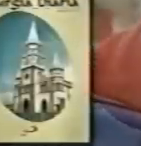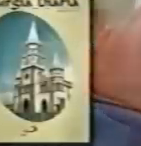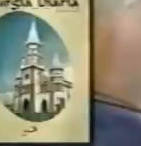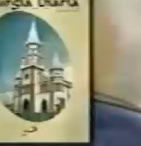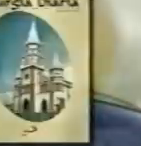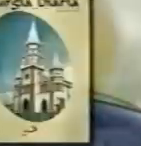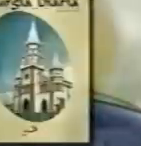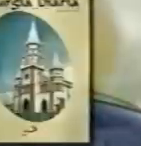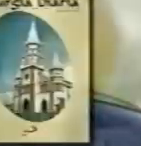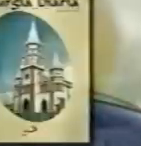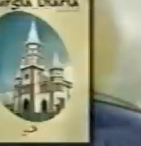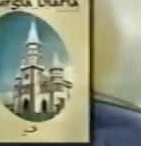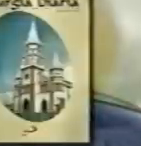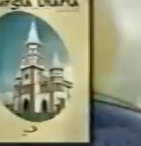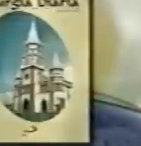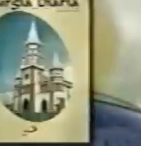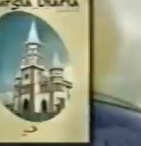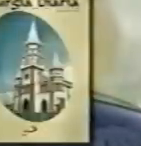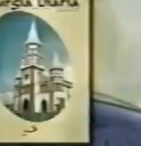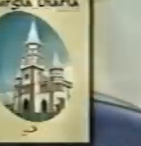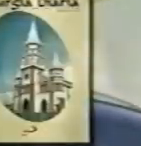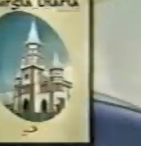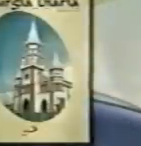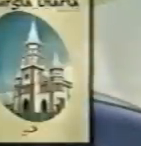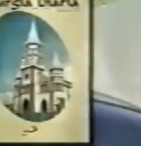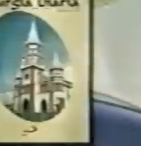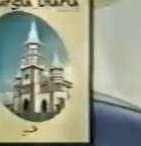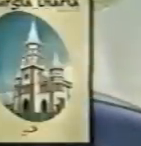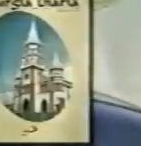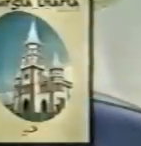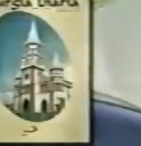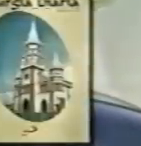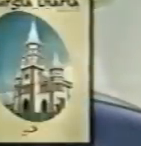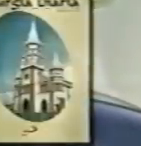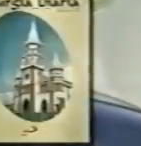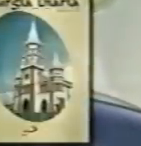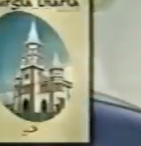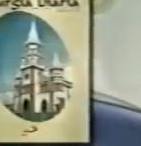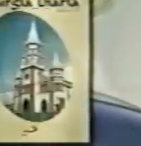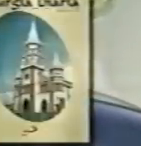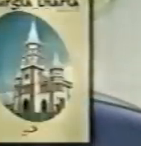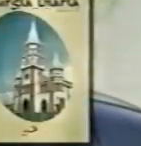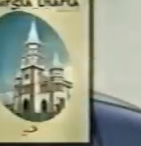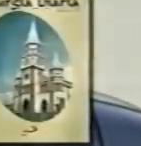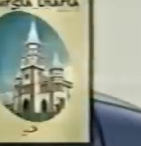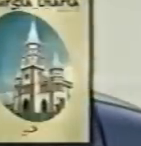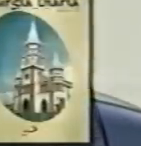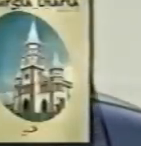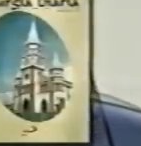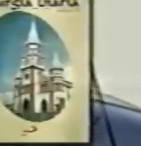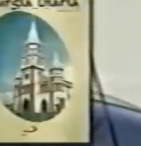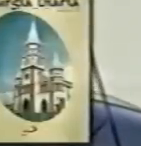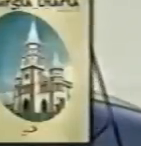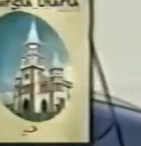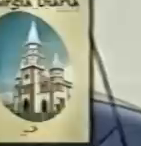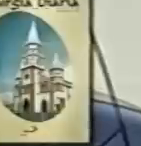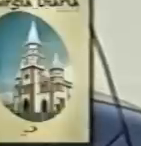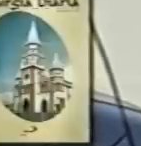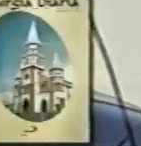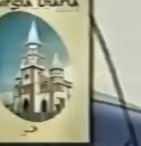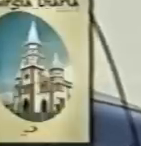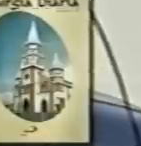Paulus Liturgia Diária. Ligue para a Paulus e faça a sua assinatura.